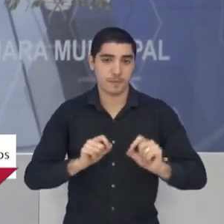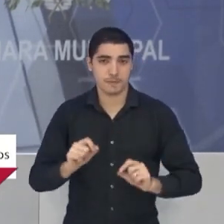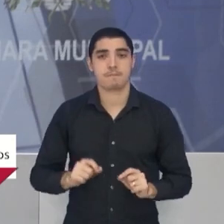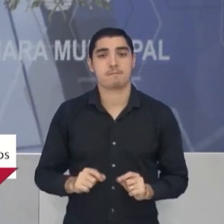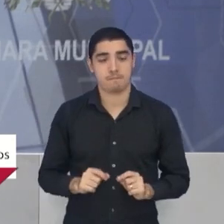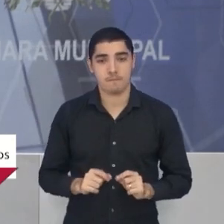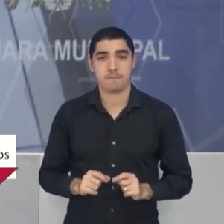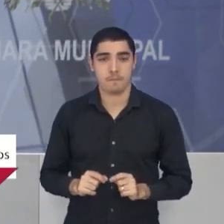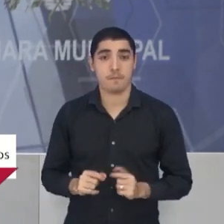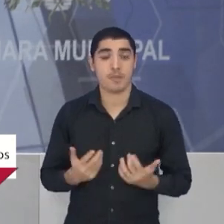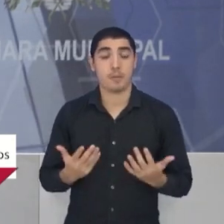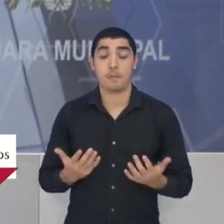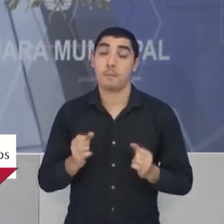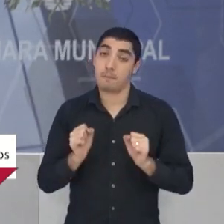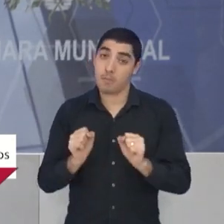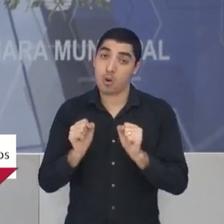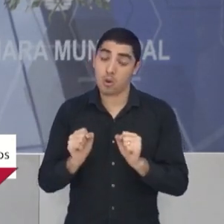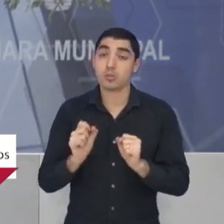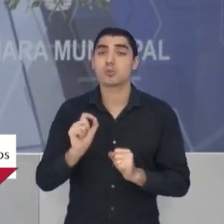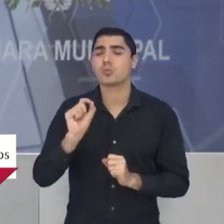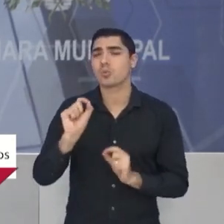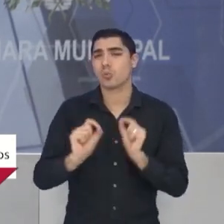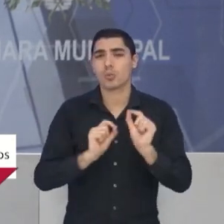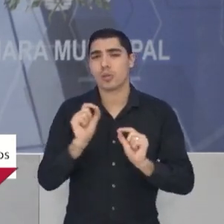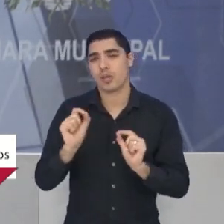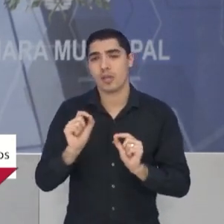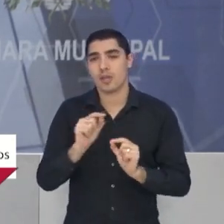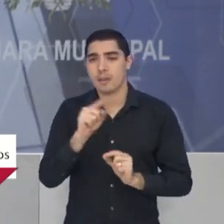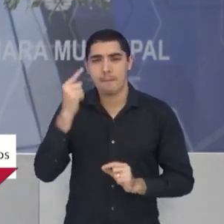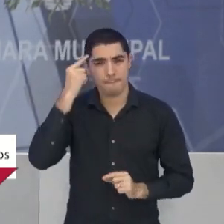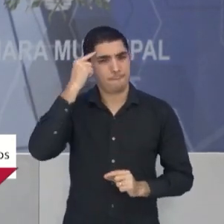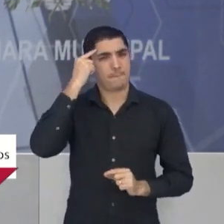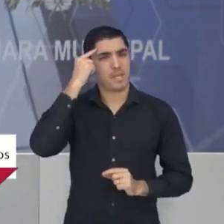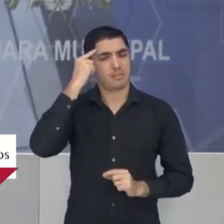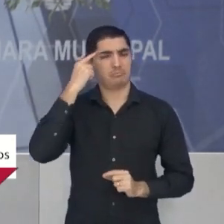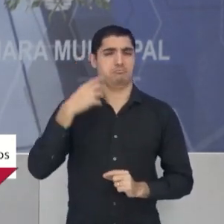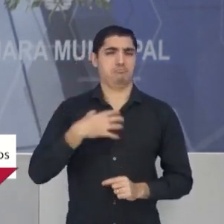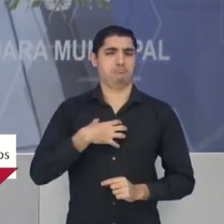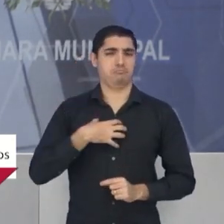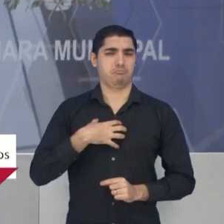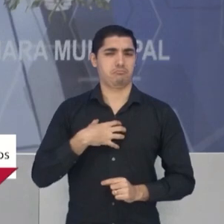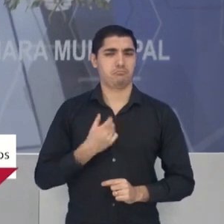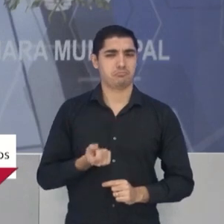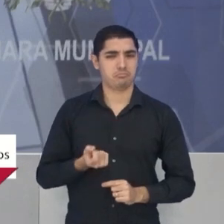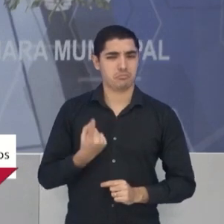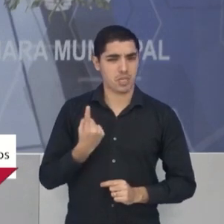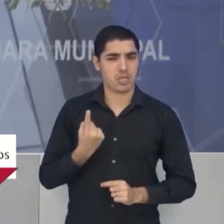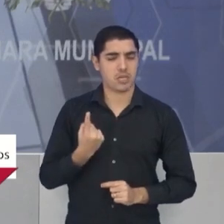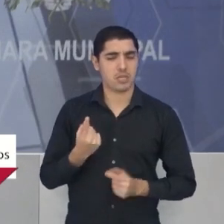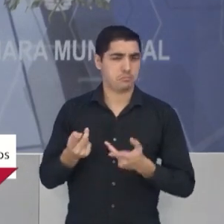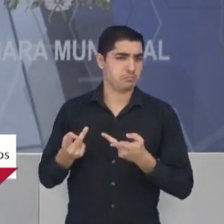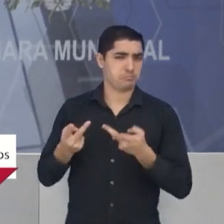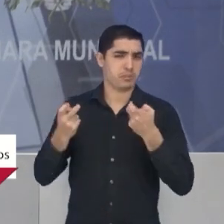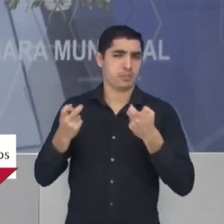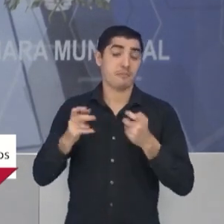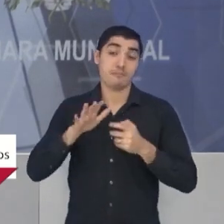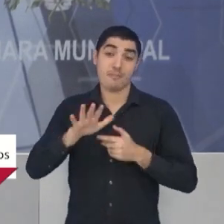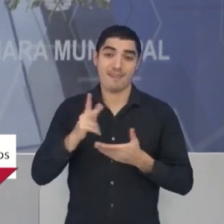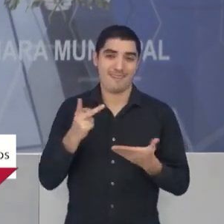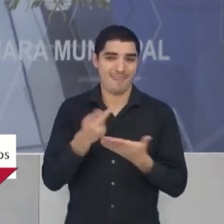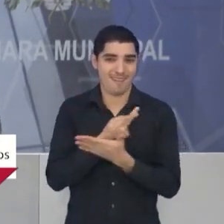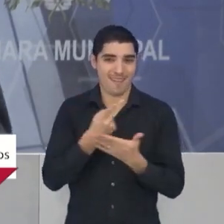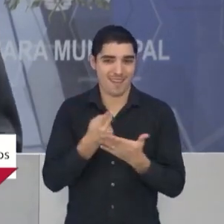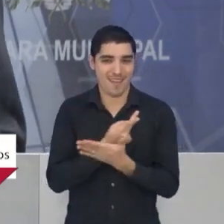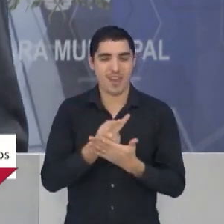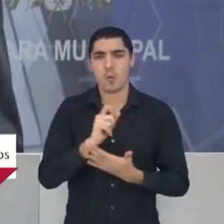dados a seguir pode haver uma falsa falsa percepção eh dizendo bom então